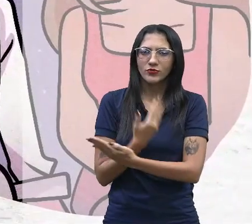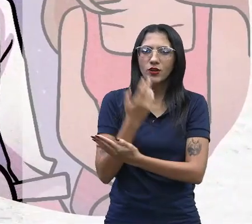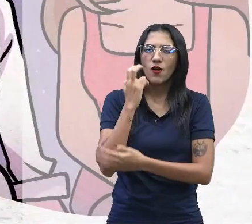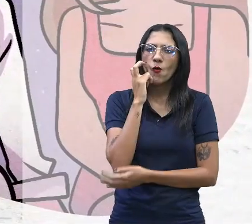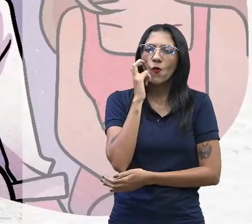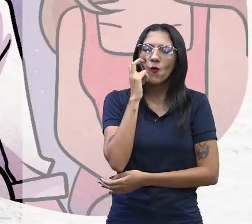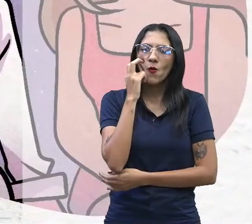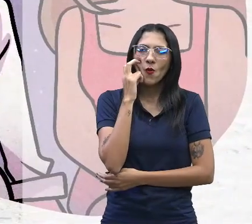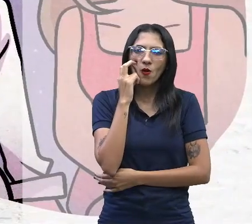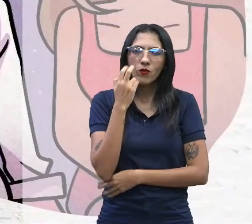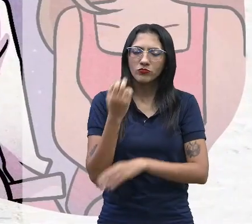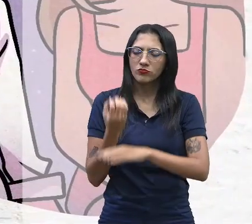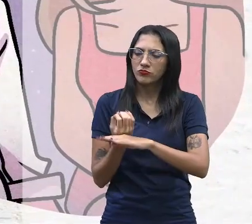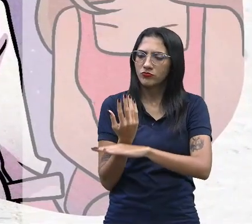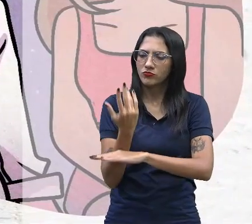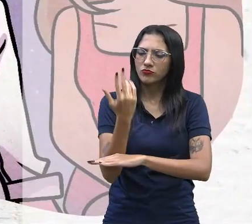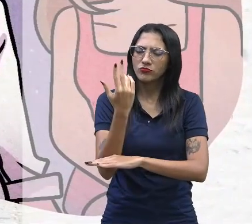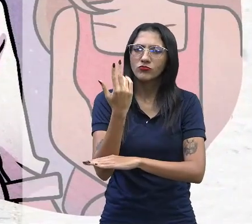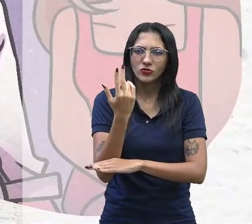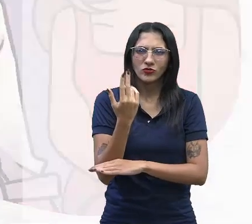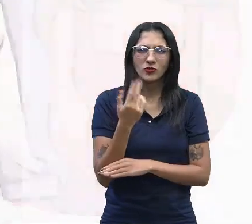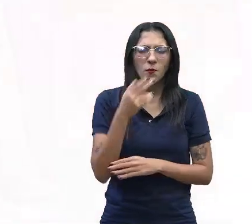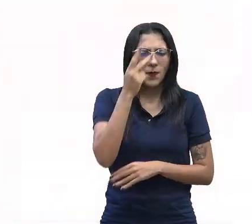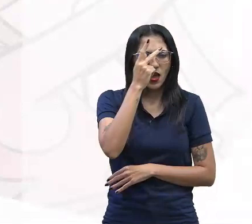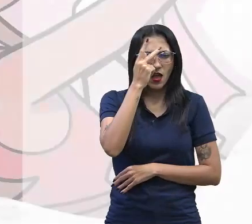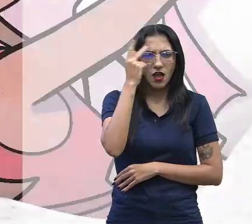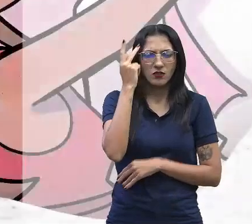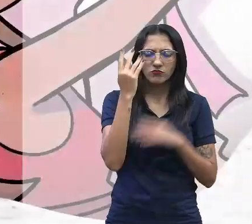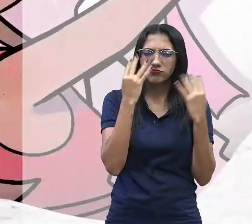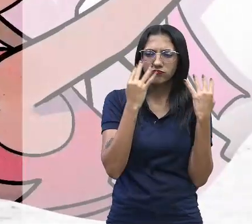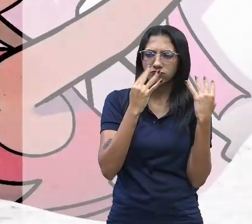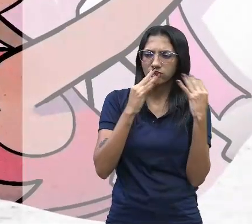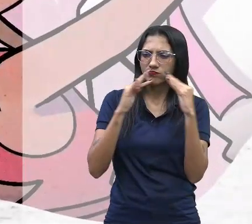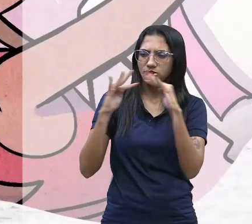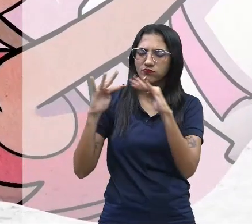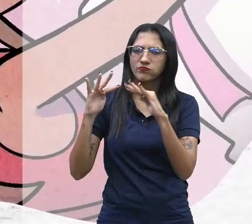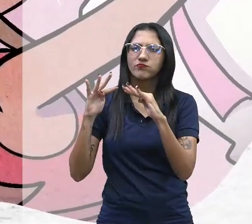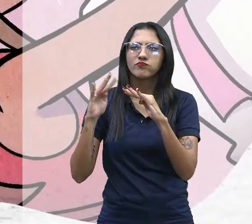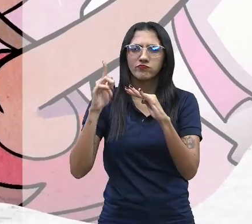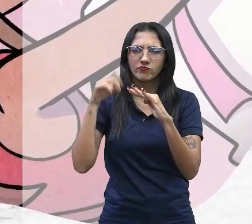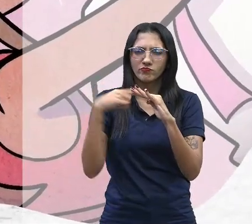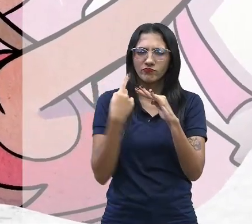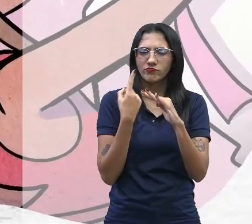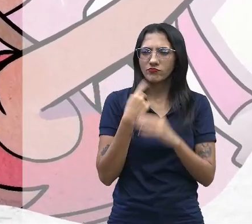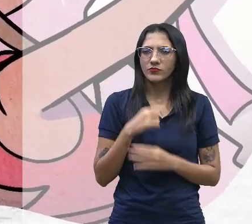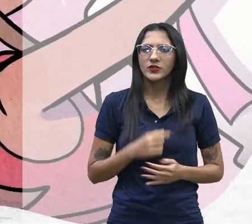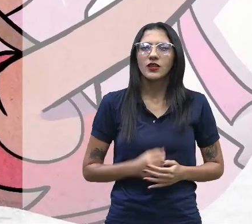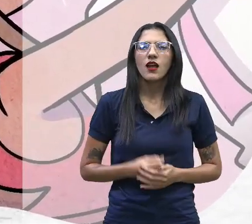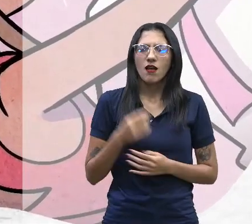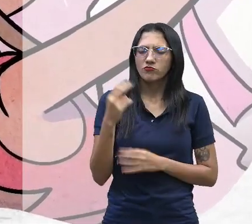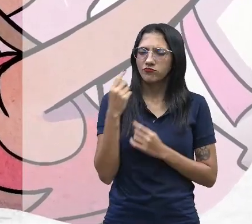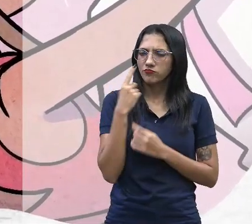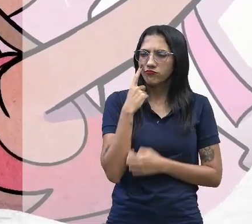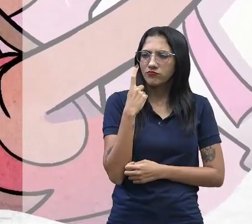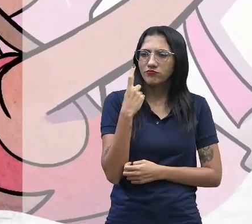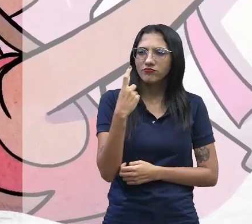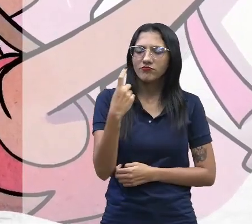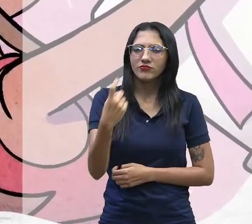todos enriquece. Com seu olhar encanta